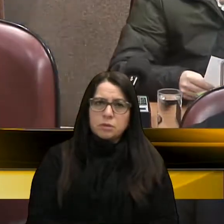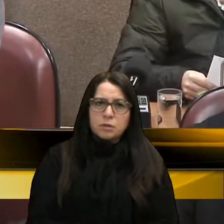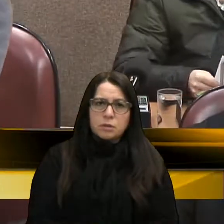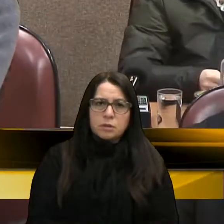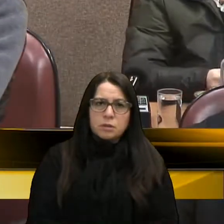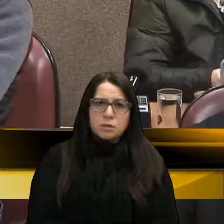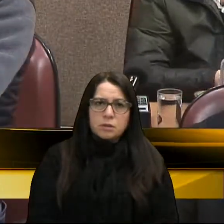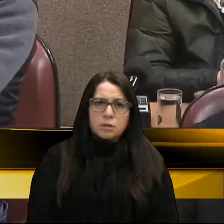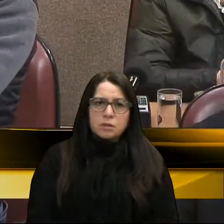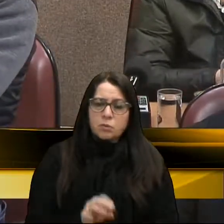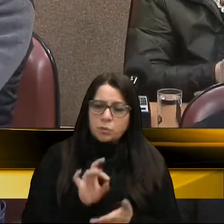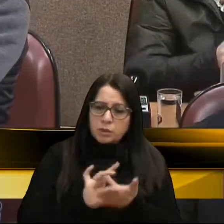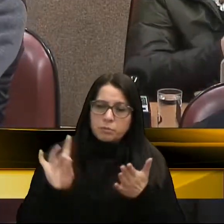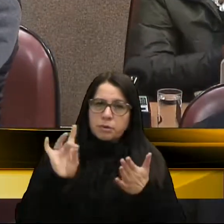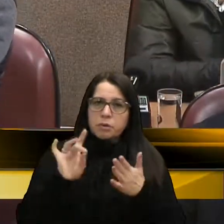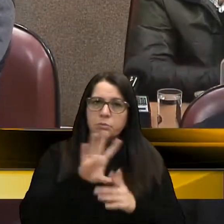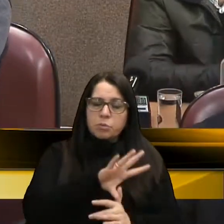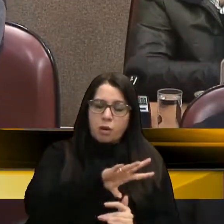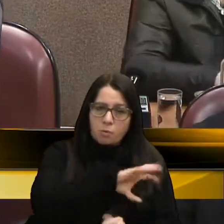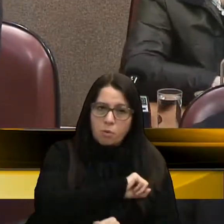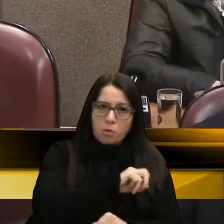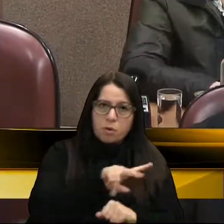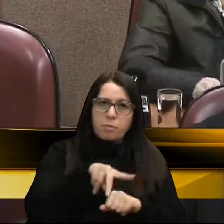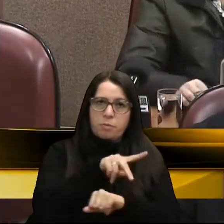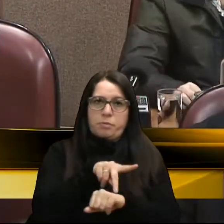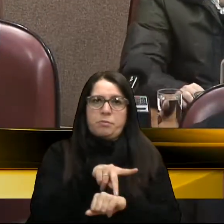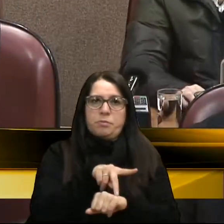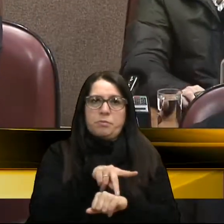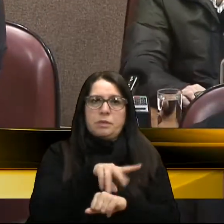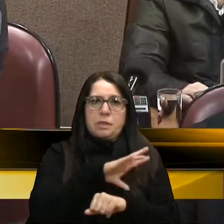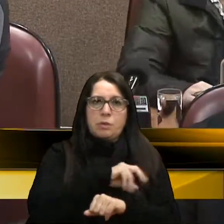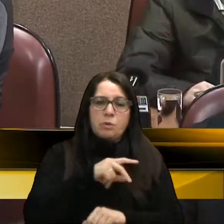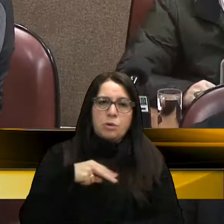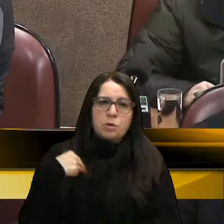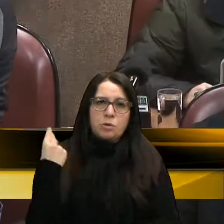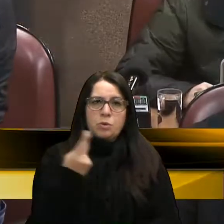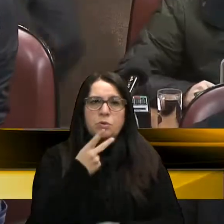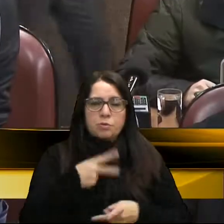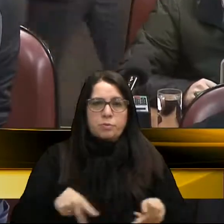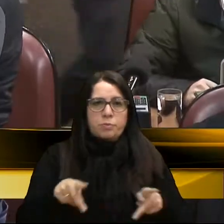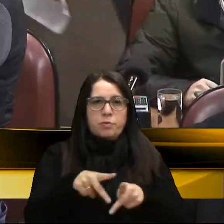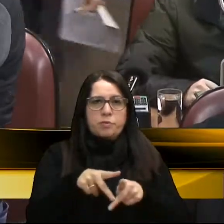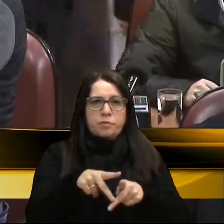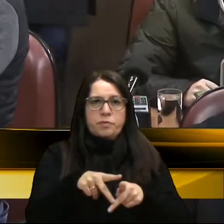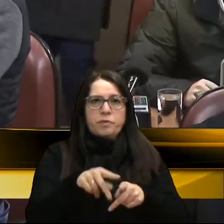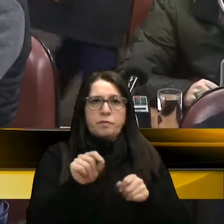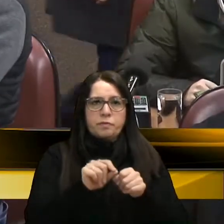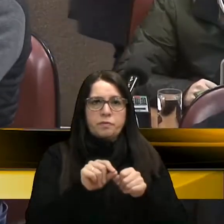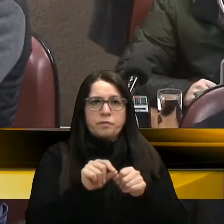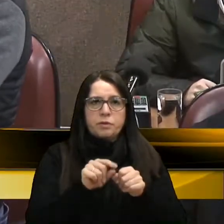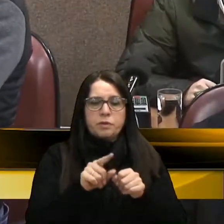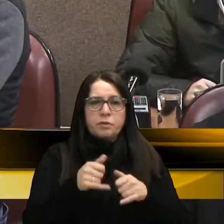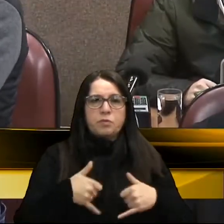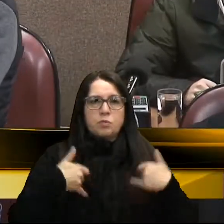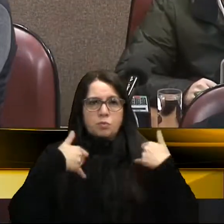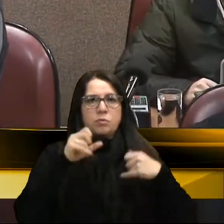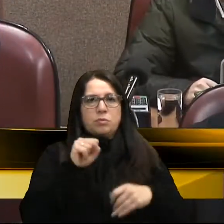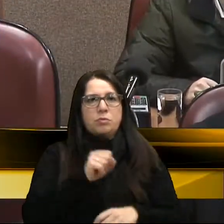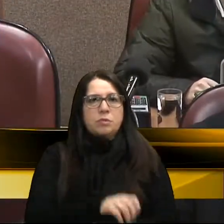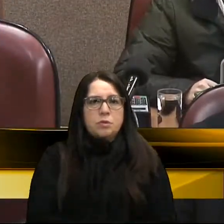o inimigo por amor à pátria, por amor ao nosso povo, à nossa nação. Faria com muito orgulho,